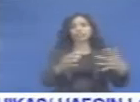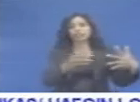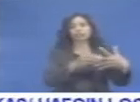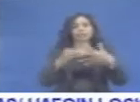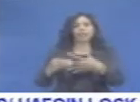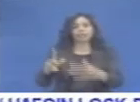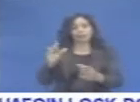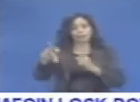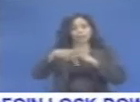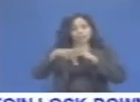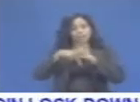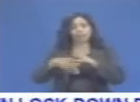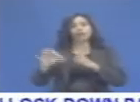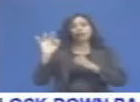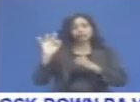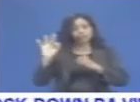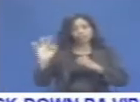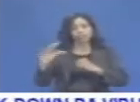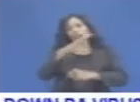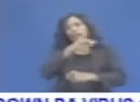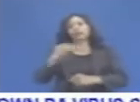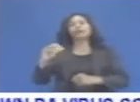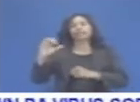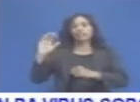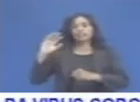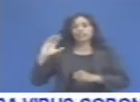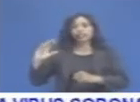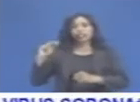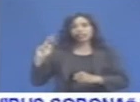no CNRT, ato define perspectiva transição para